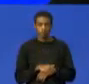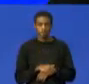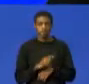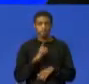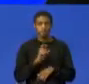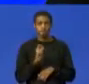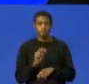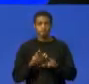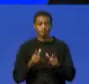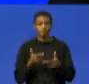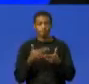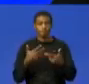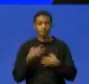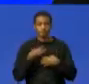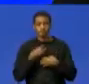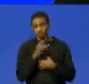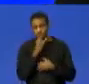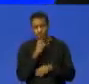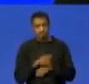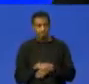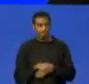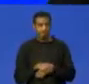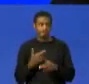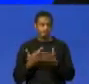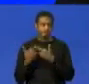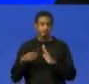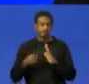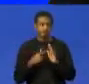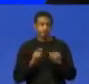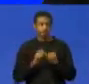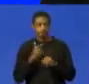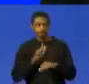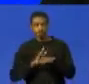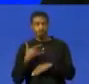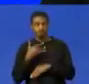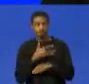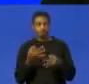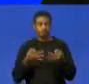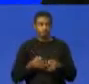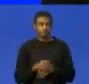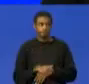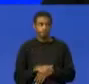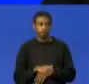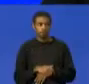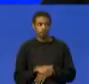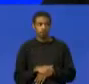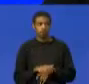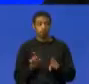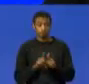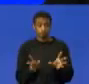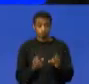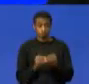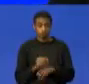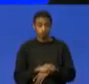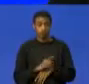que tem diferentes configurações, né, missões para prestar assistência à saúde. Em poucas palavras,